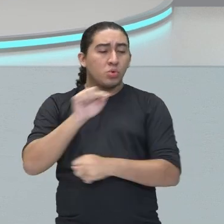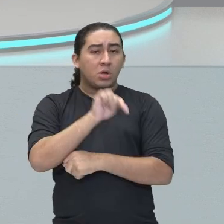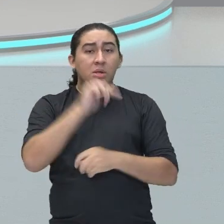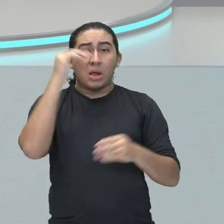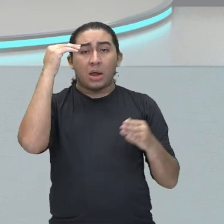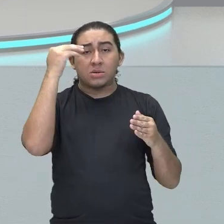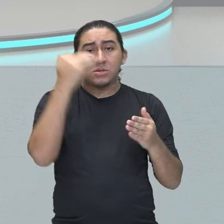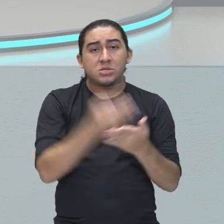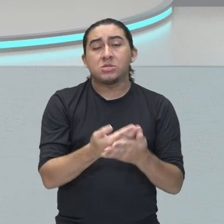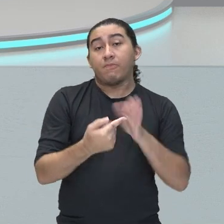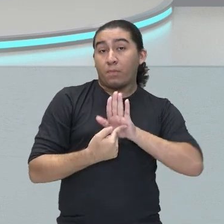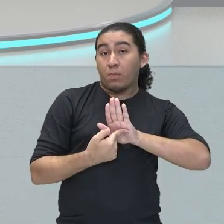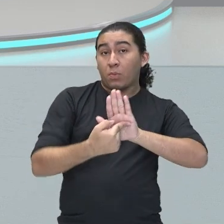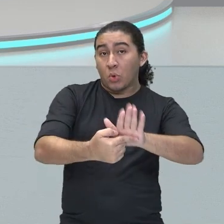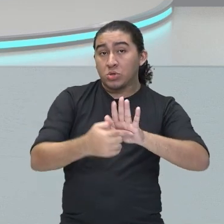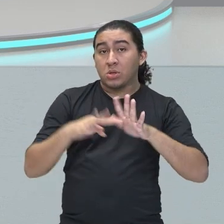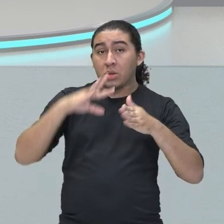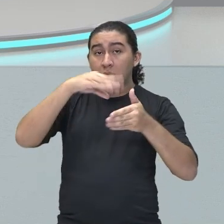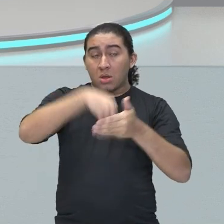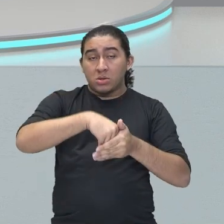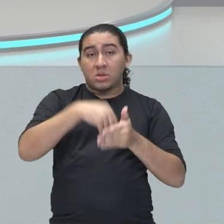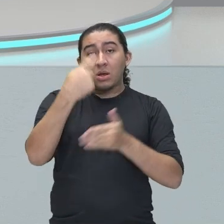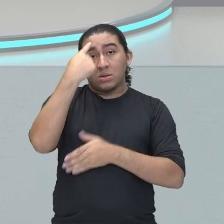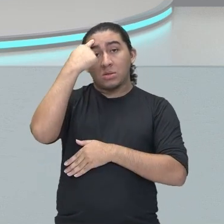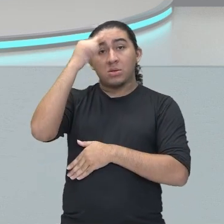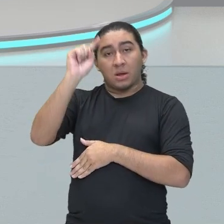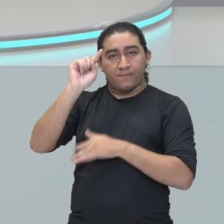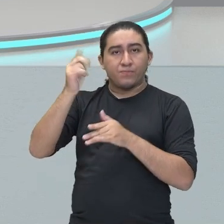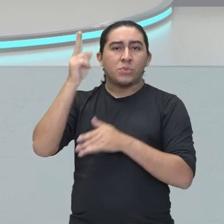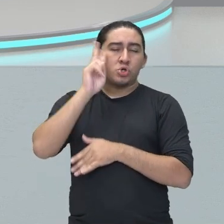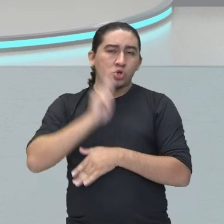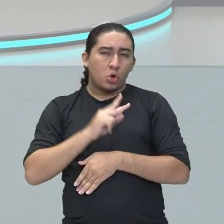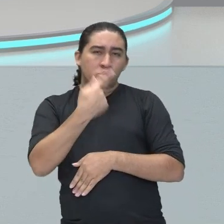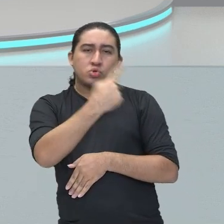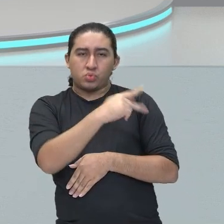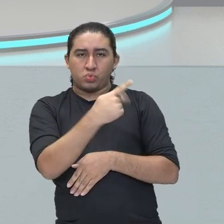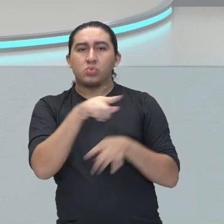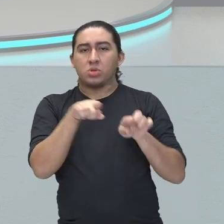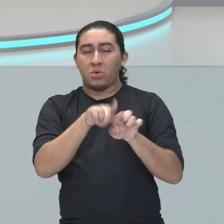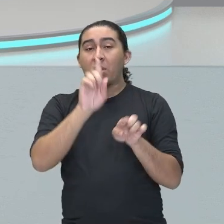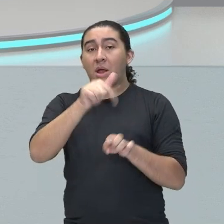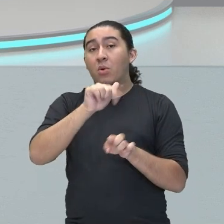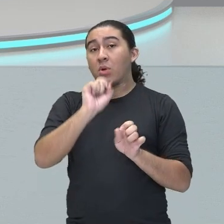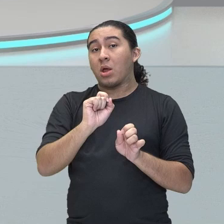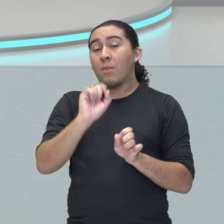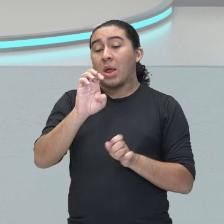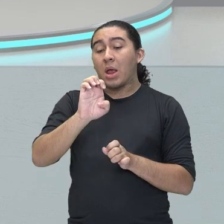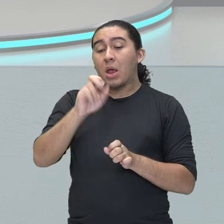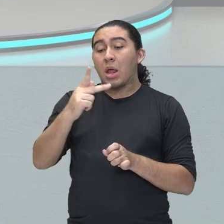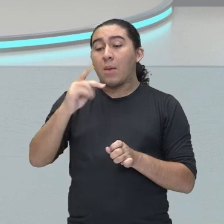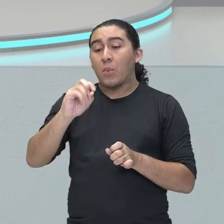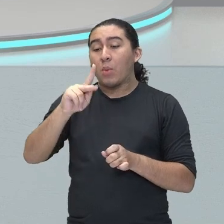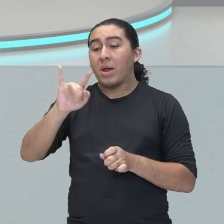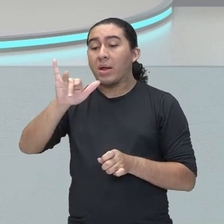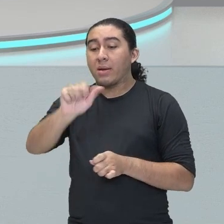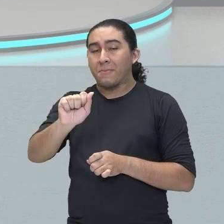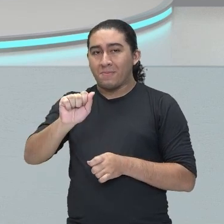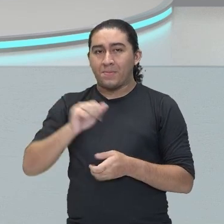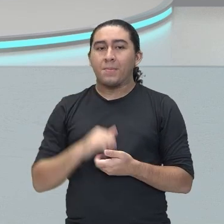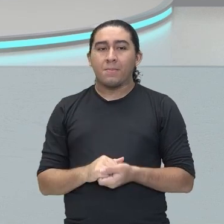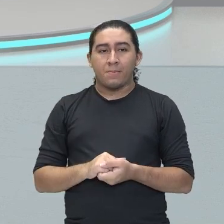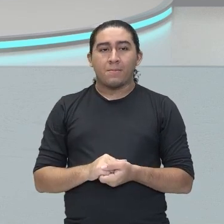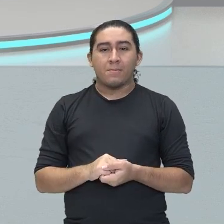vai apresentar dentro da história que ele vai contar, que é uma epopeia, né?